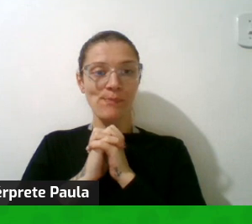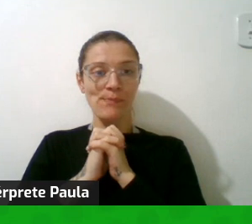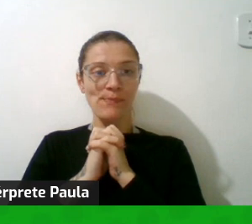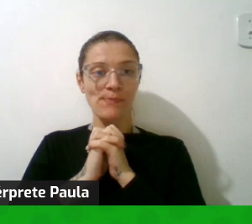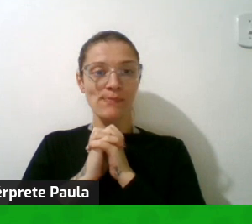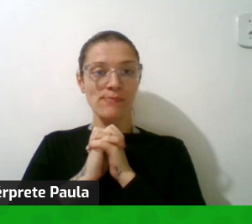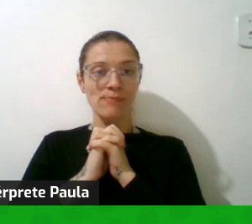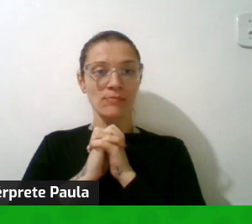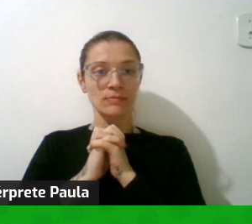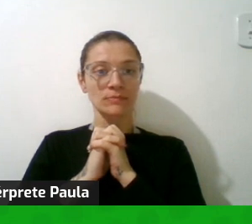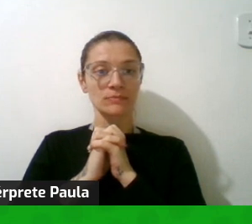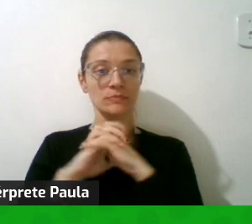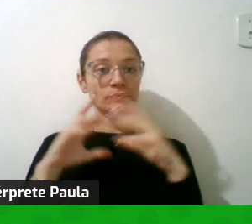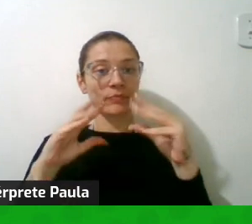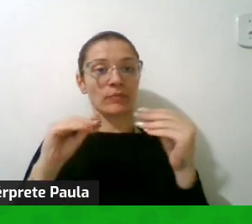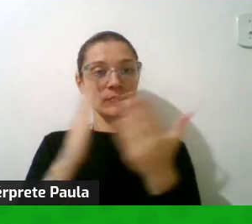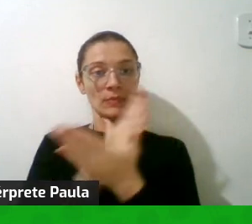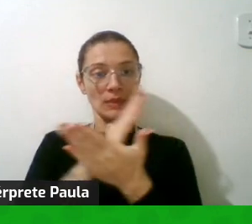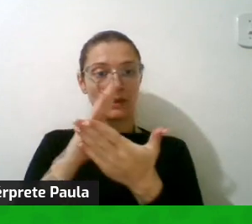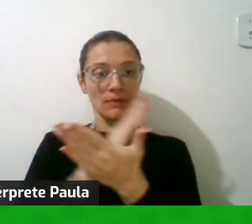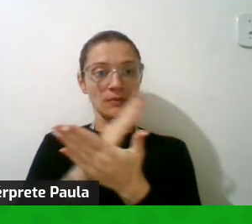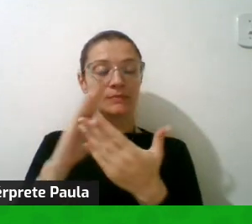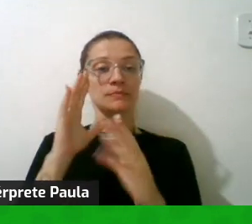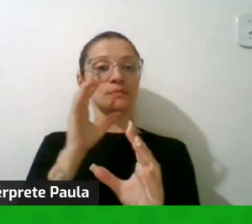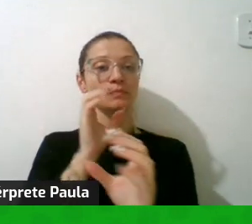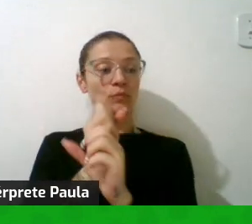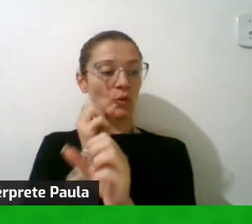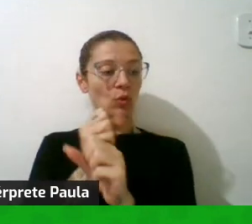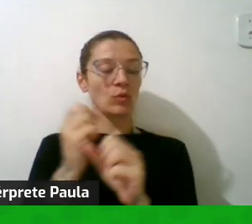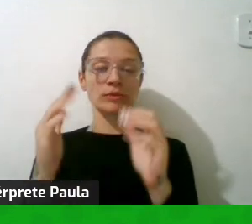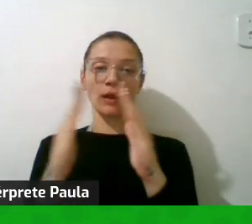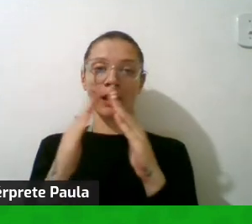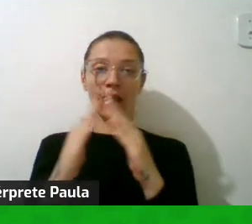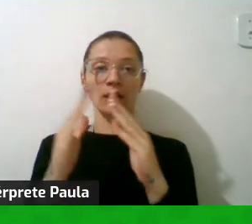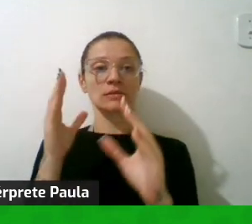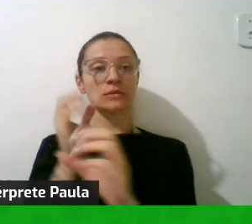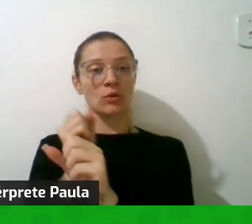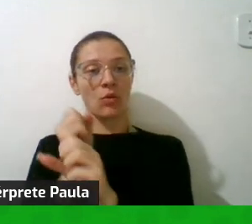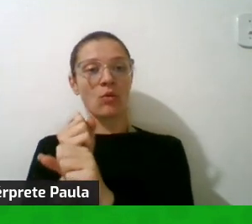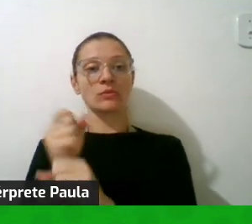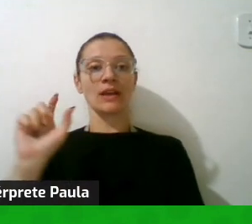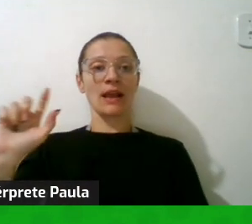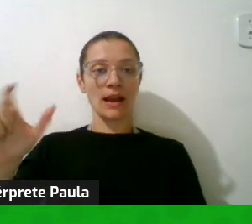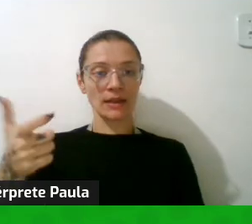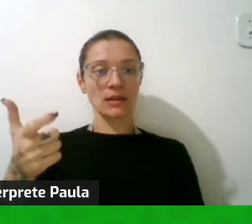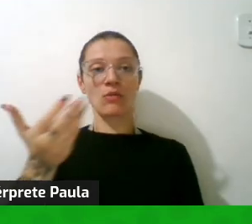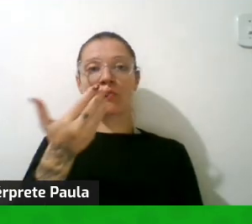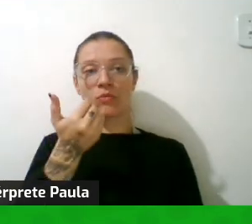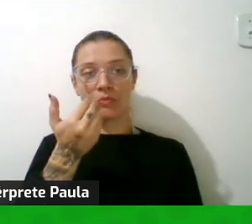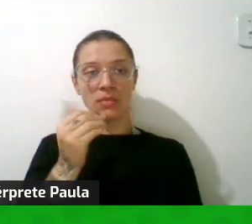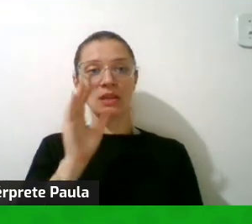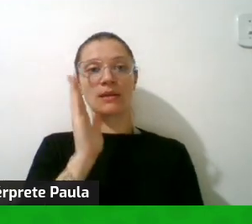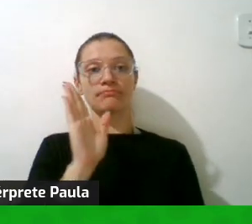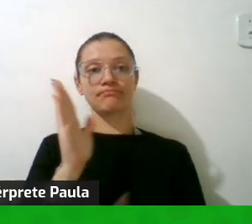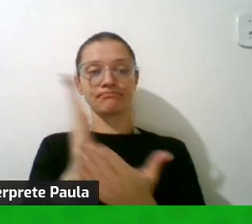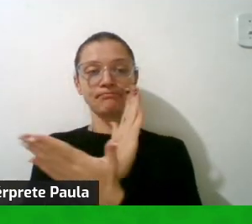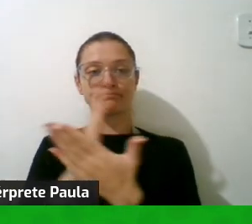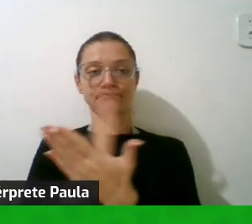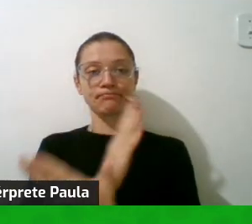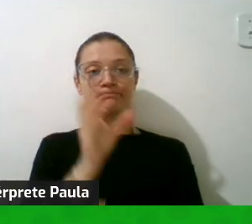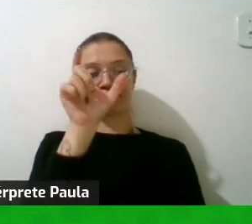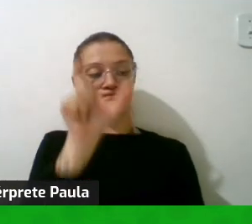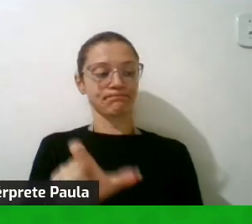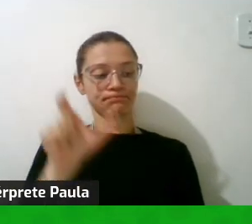gastos eu separava. Então, eu tinha contas da casa, o cartão, a alimentação, ia separando ali. Posso separar assim também.